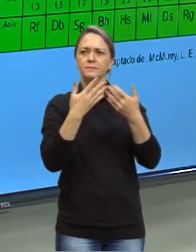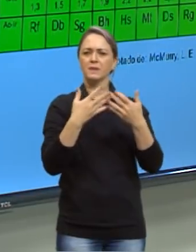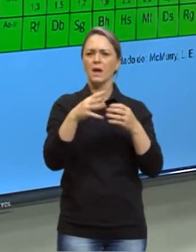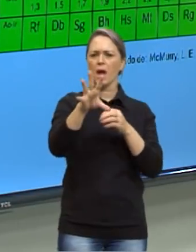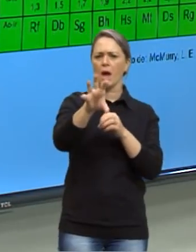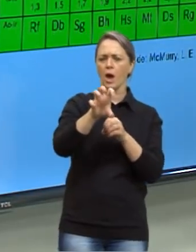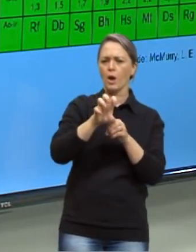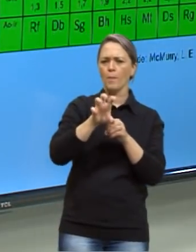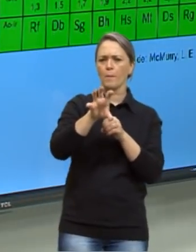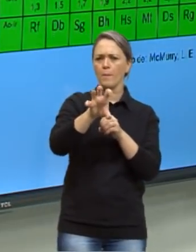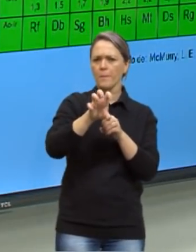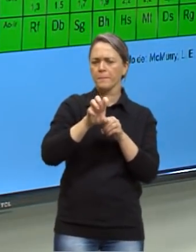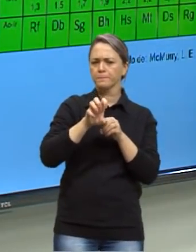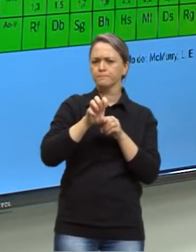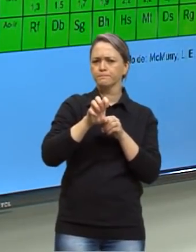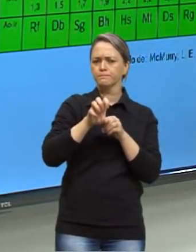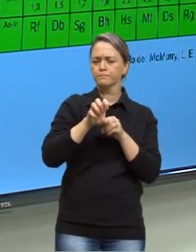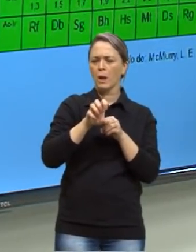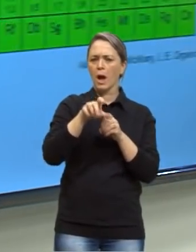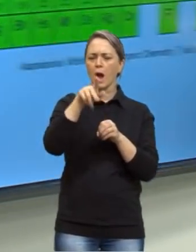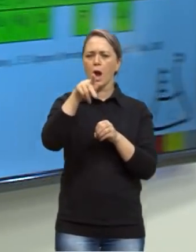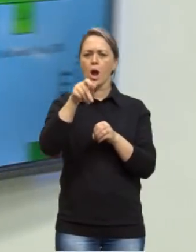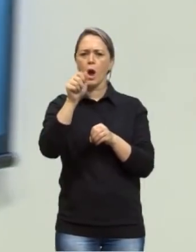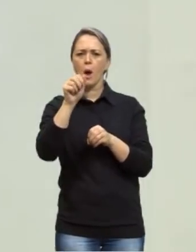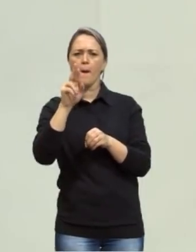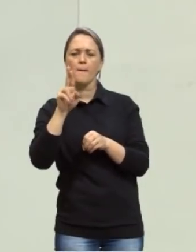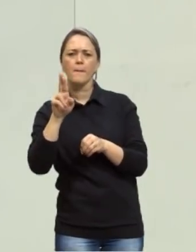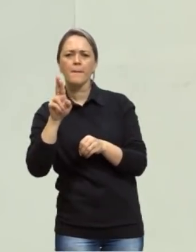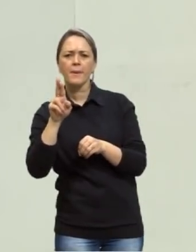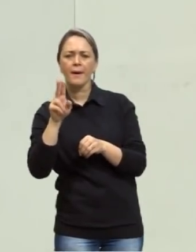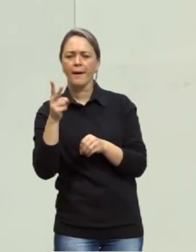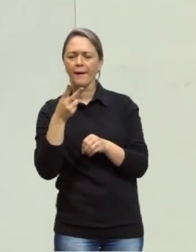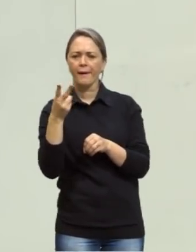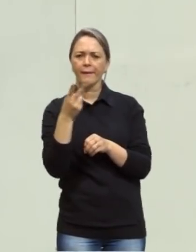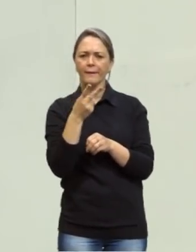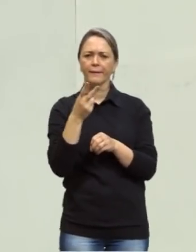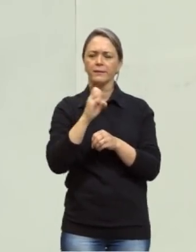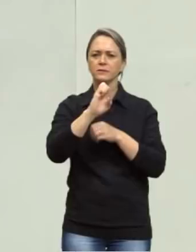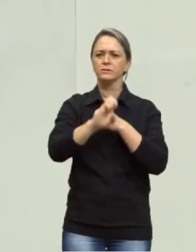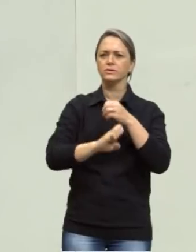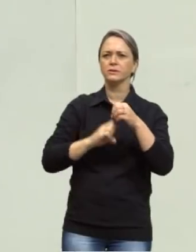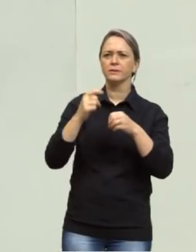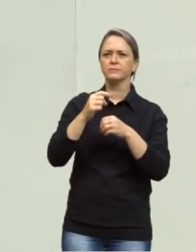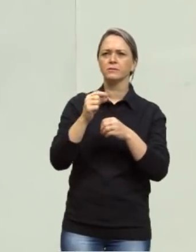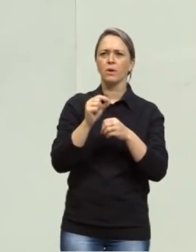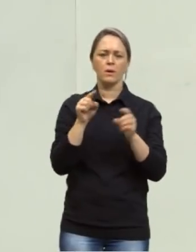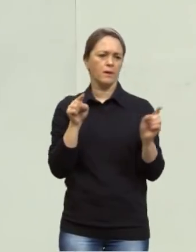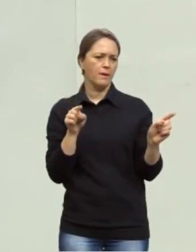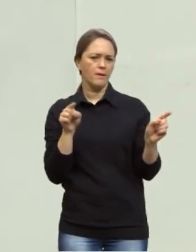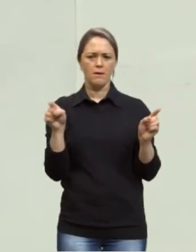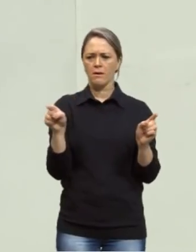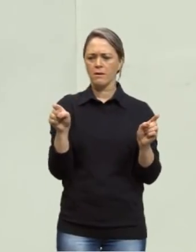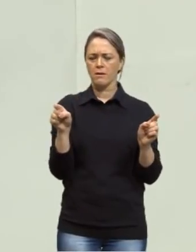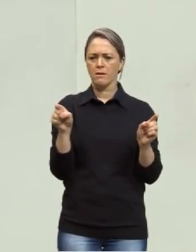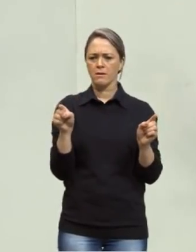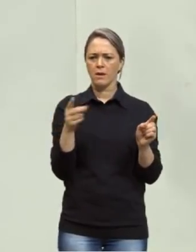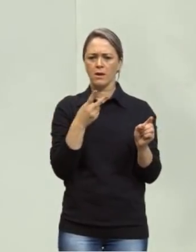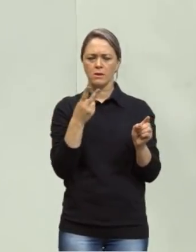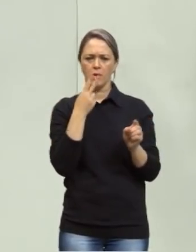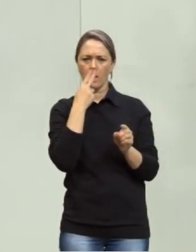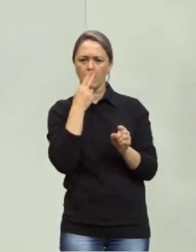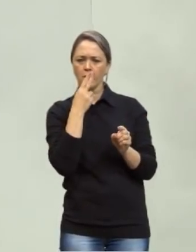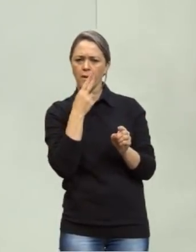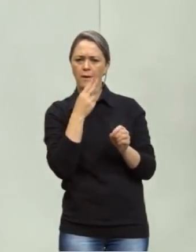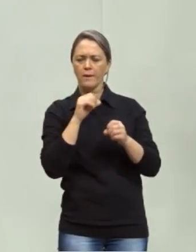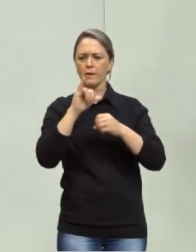puxando mais o par de elétrons e este oxigênio ou este aqui se os dois têm a